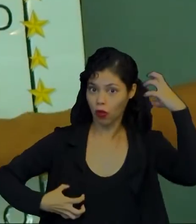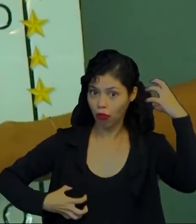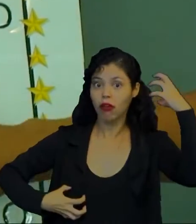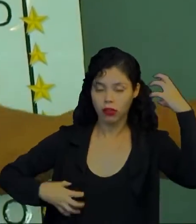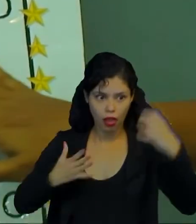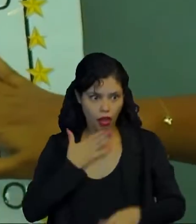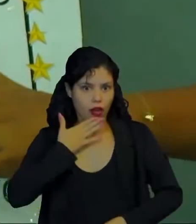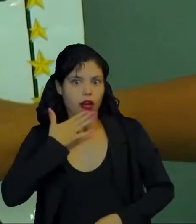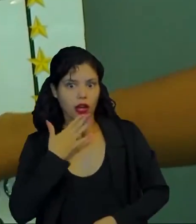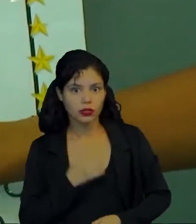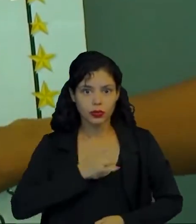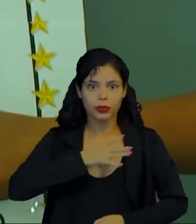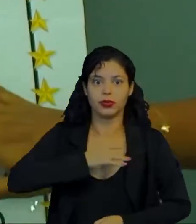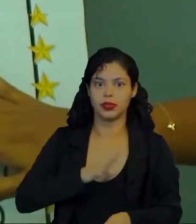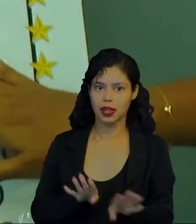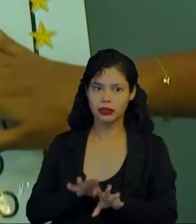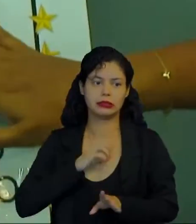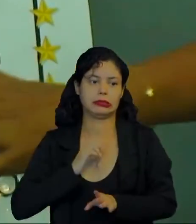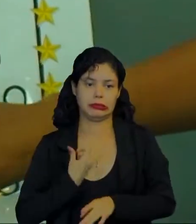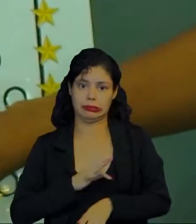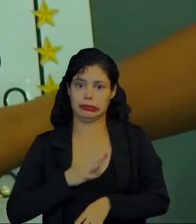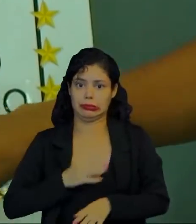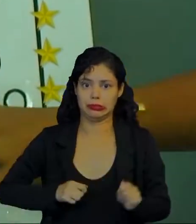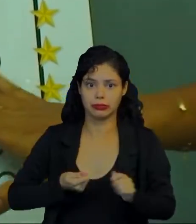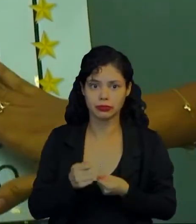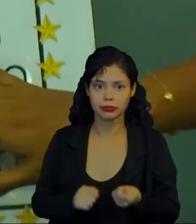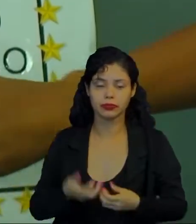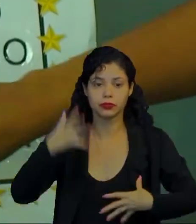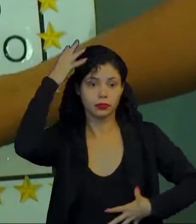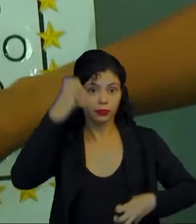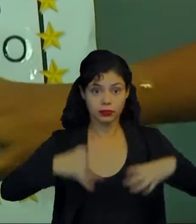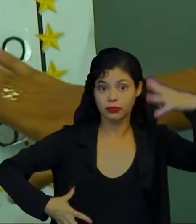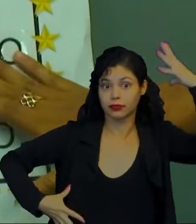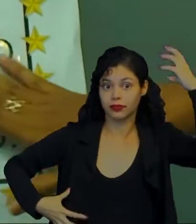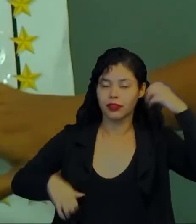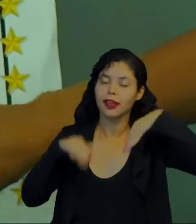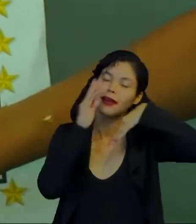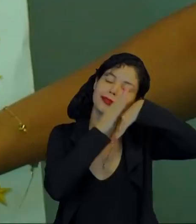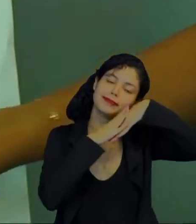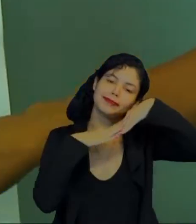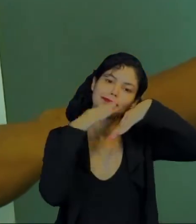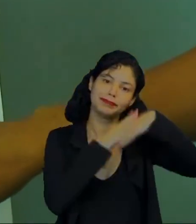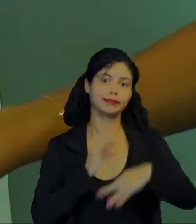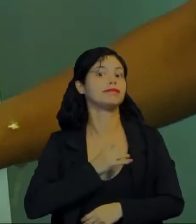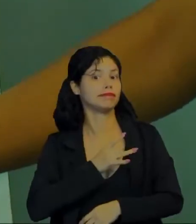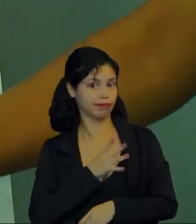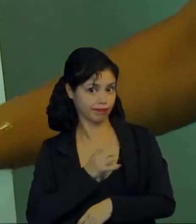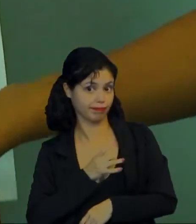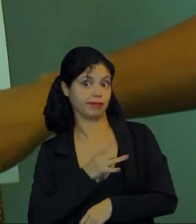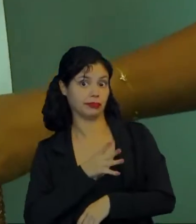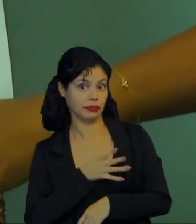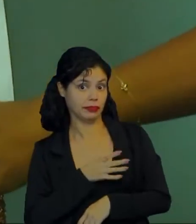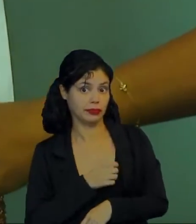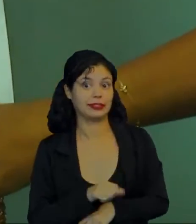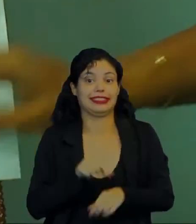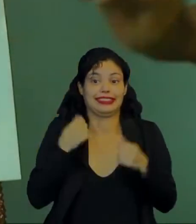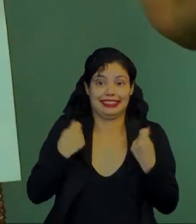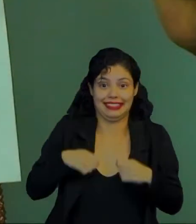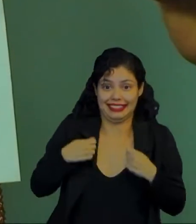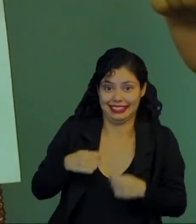matreiro mete medo no mineiro. Um macaco tão manhoso mete medo no